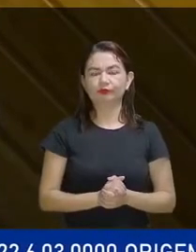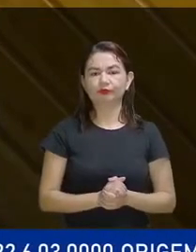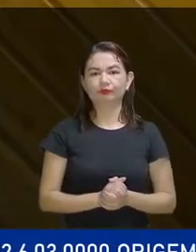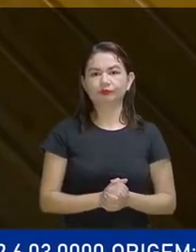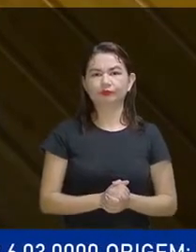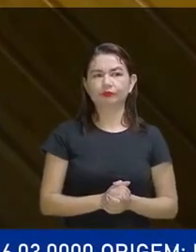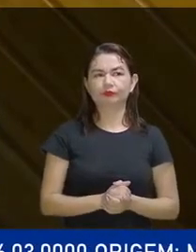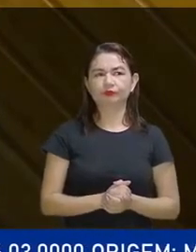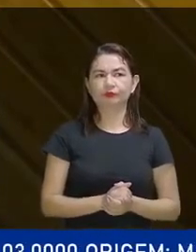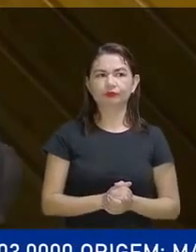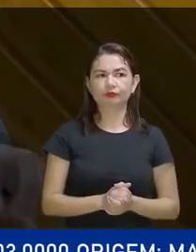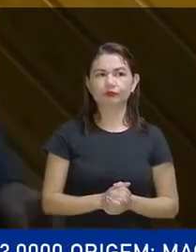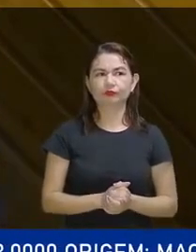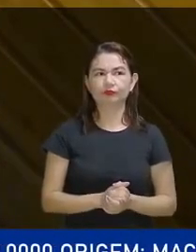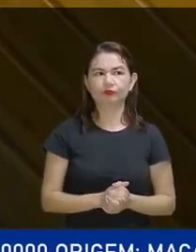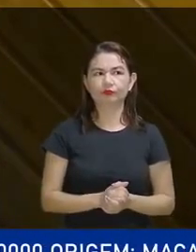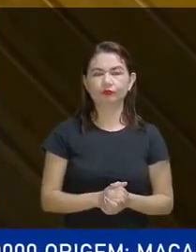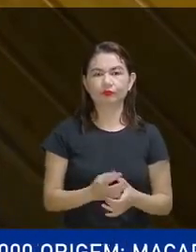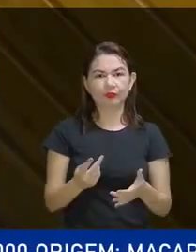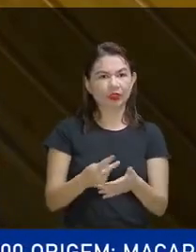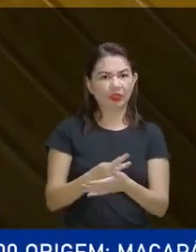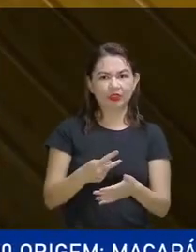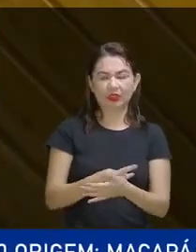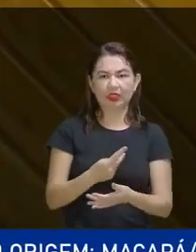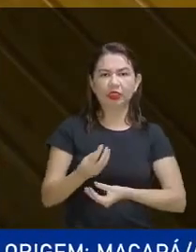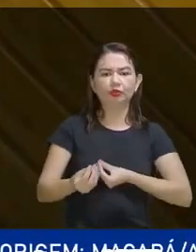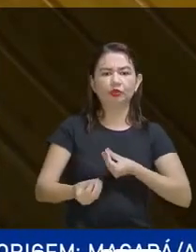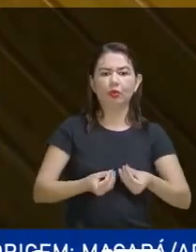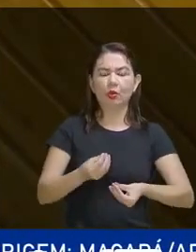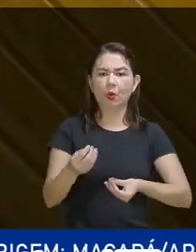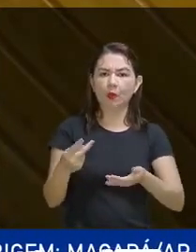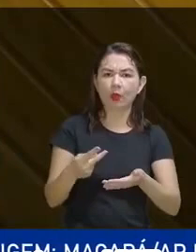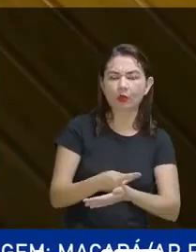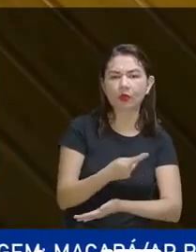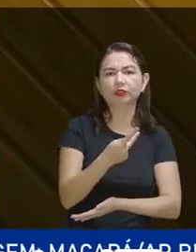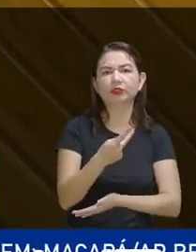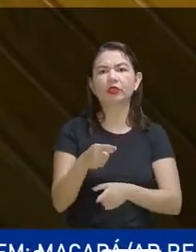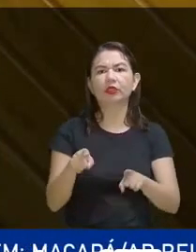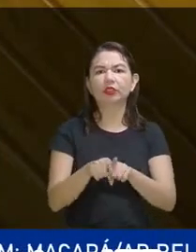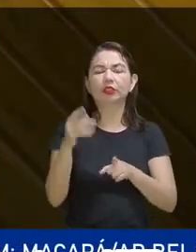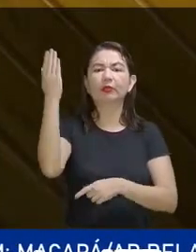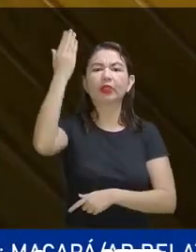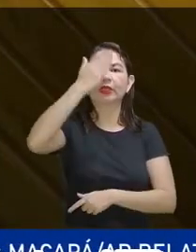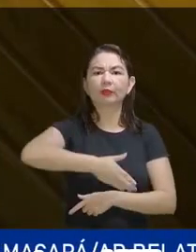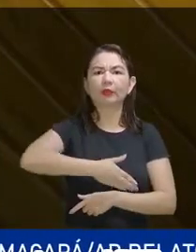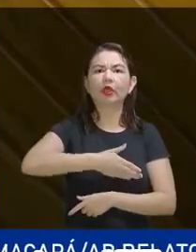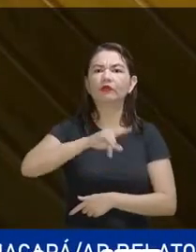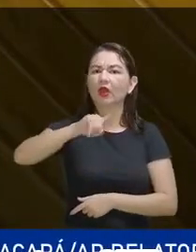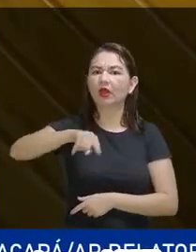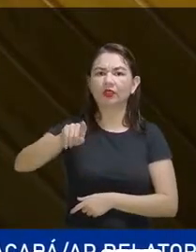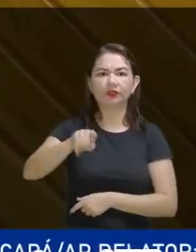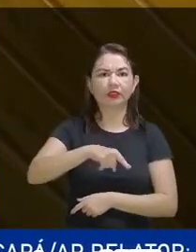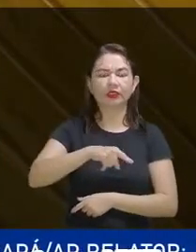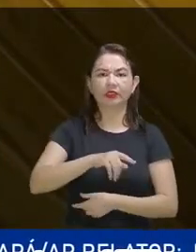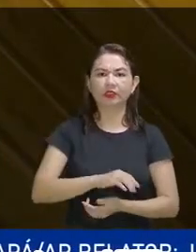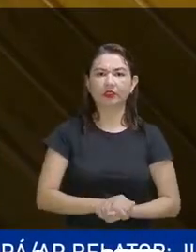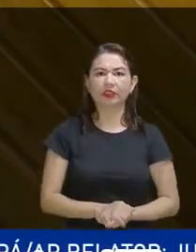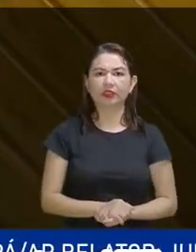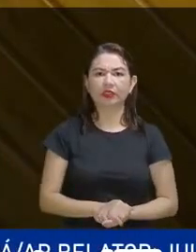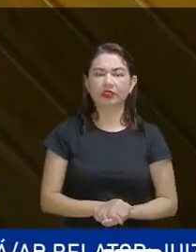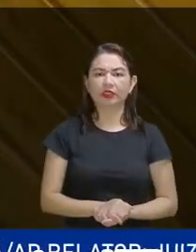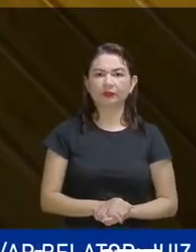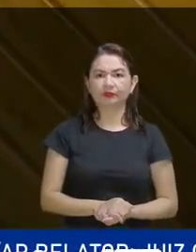redonda, toga preto, com detalhe verde em volta de seu pescoço. Instruem as presentes ações, tanto a representação quanto a